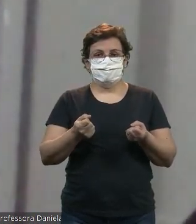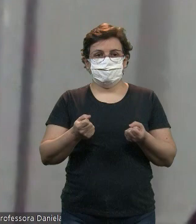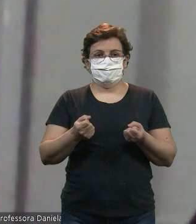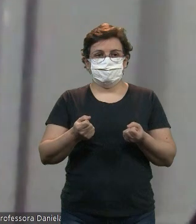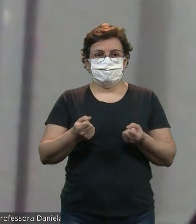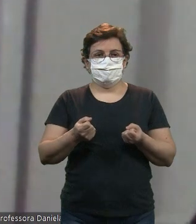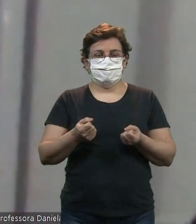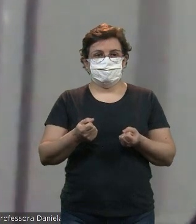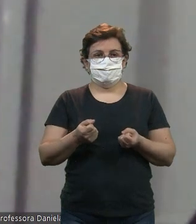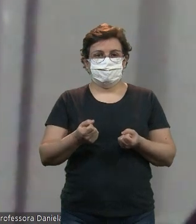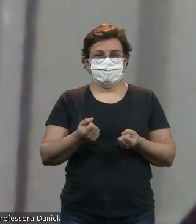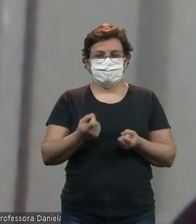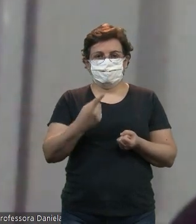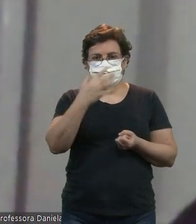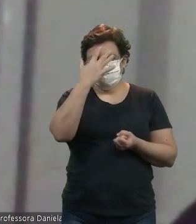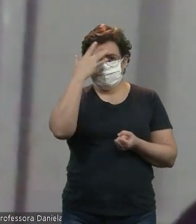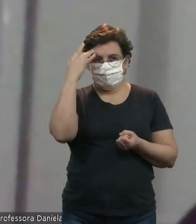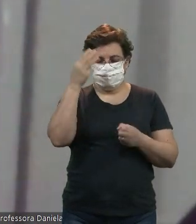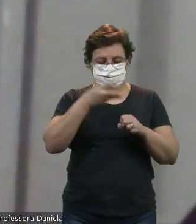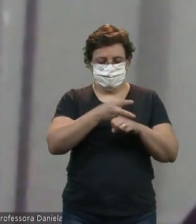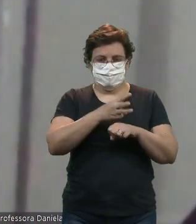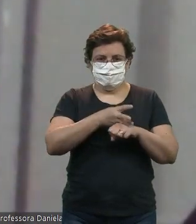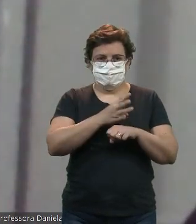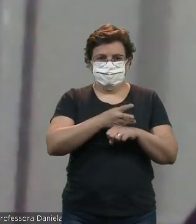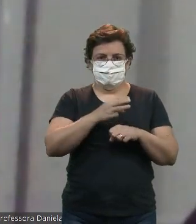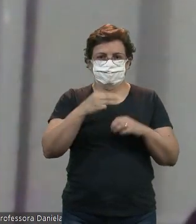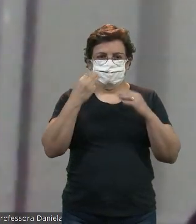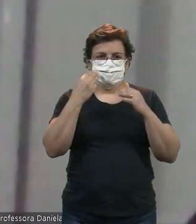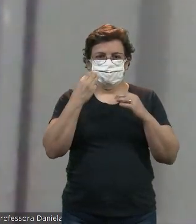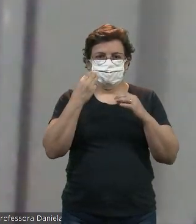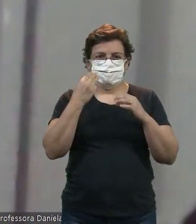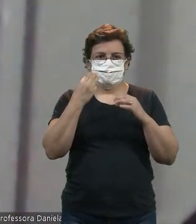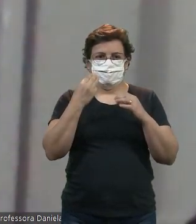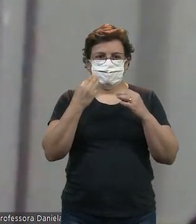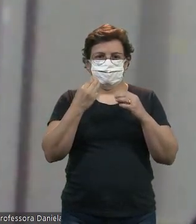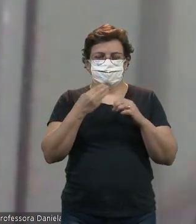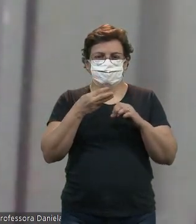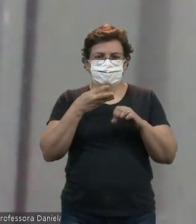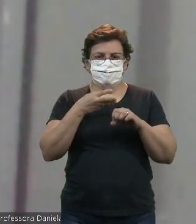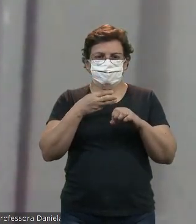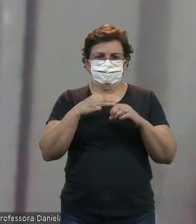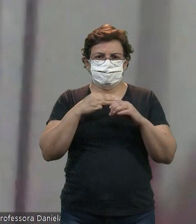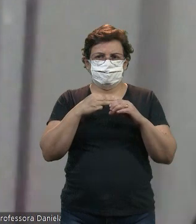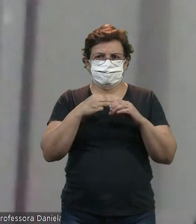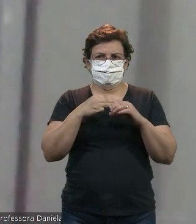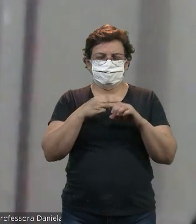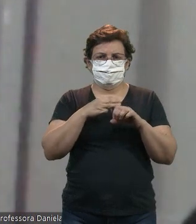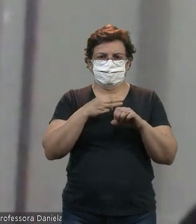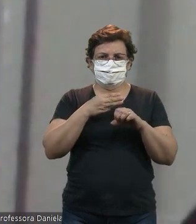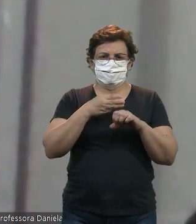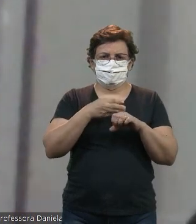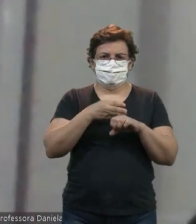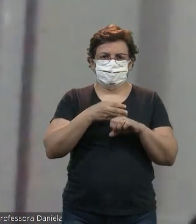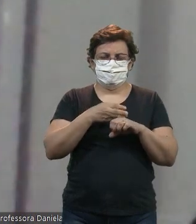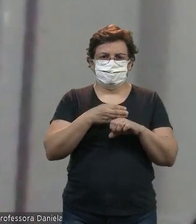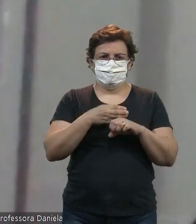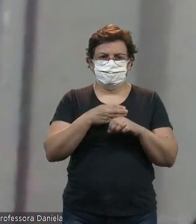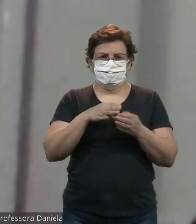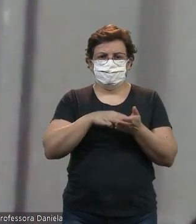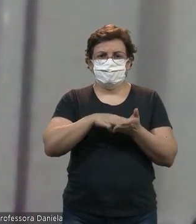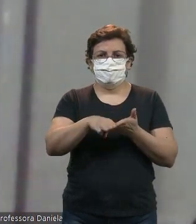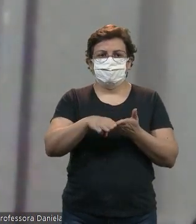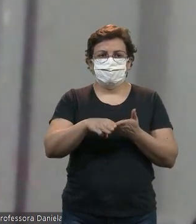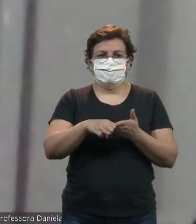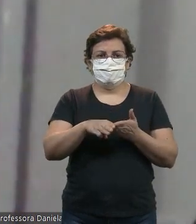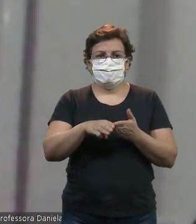aqui de uma pessoa uma mensagem falando o porquê, o motivo, e aí eu não sei se os vereadores sabem disso, o